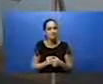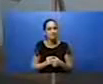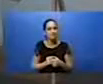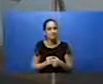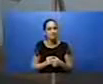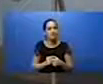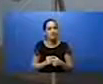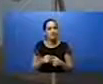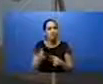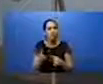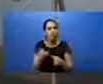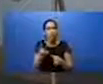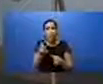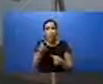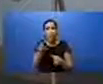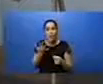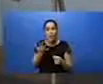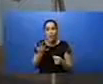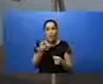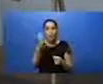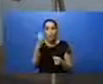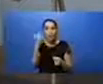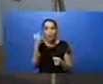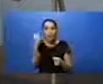Quantos 1/3 cabem no meio?